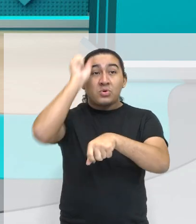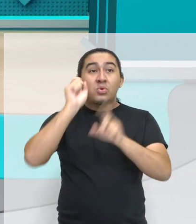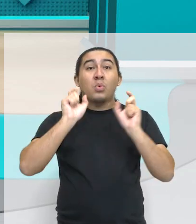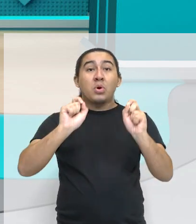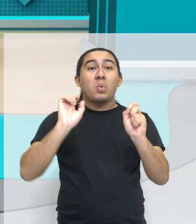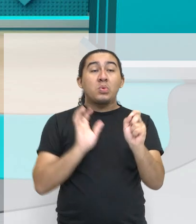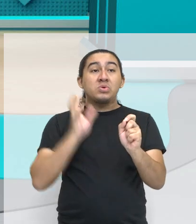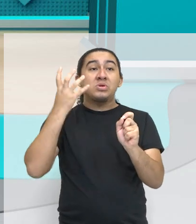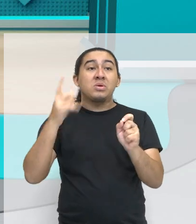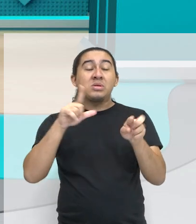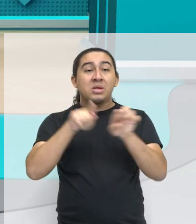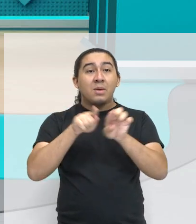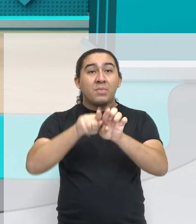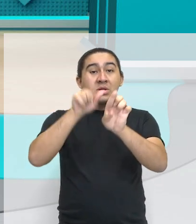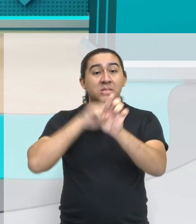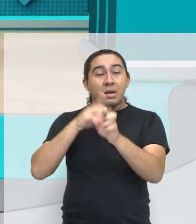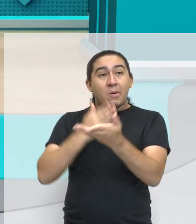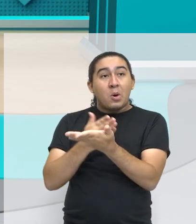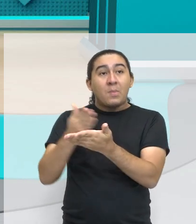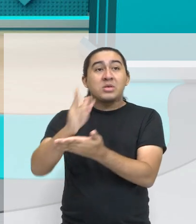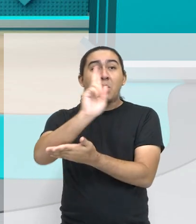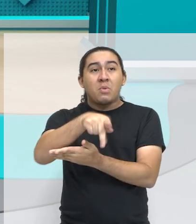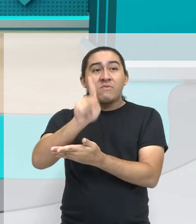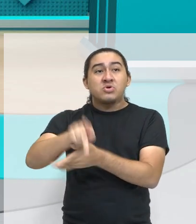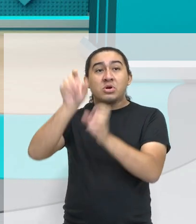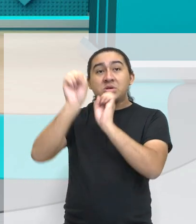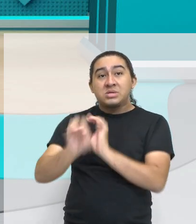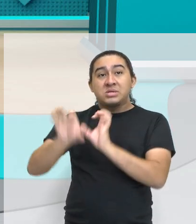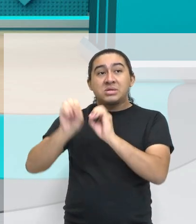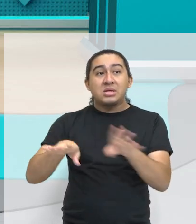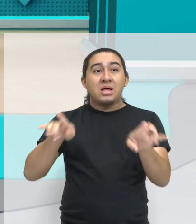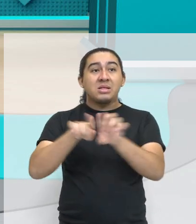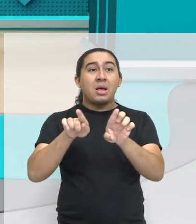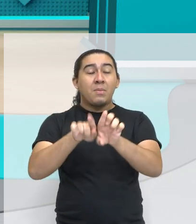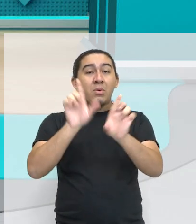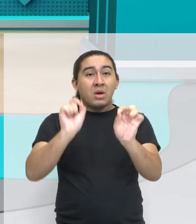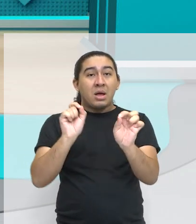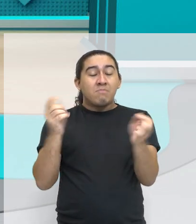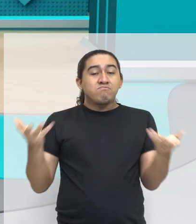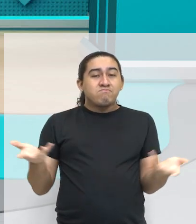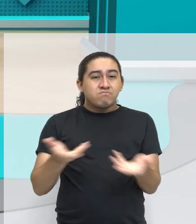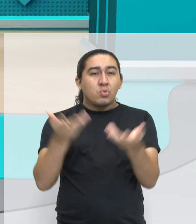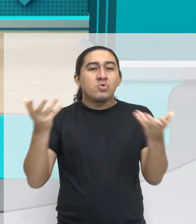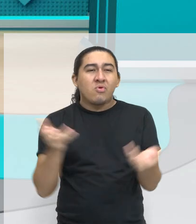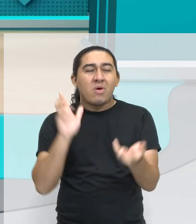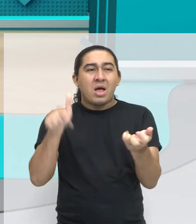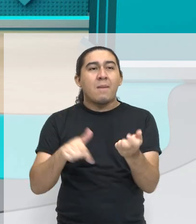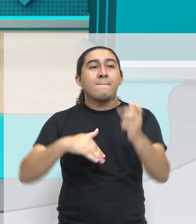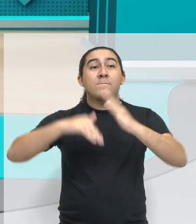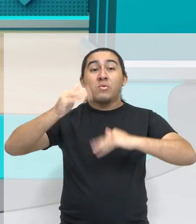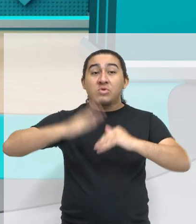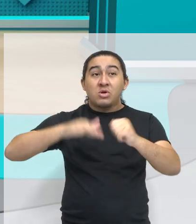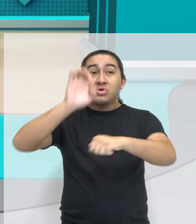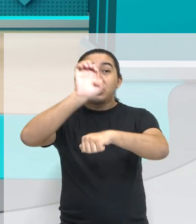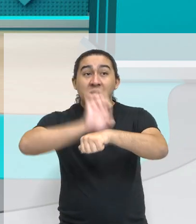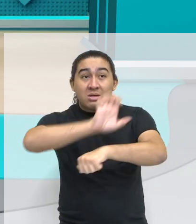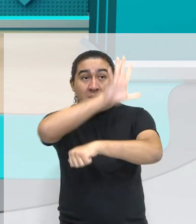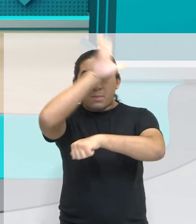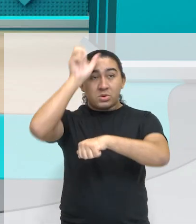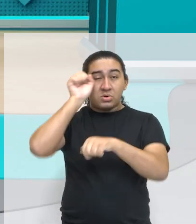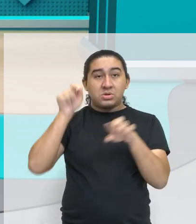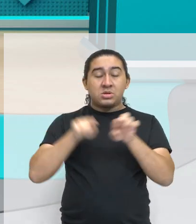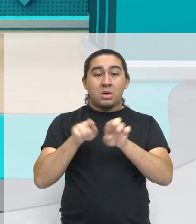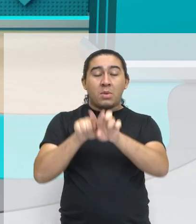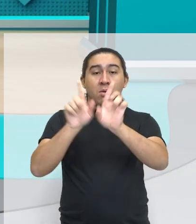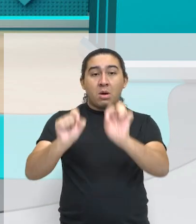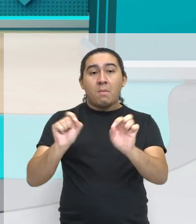Eles começaram a ministrar aulas para formar, né, esses profissionais aqui do Amazonas. E esse corpos